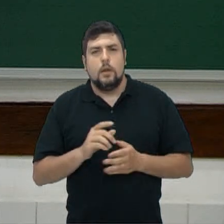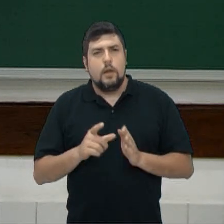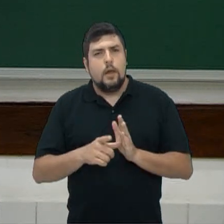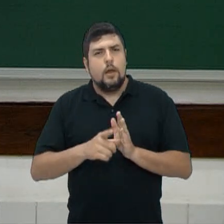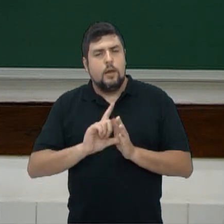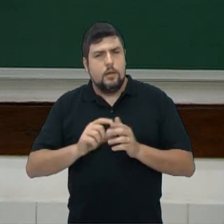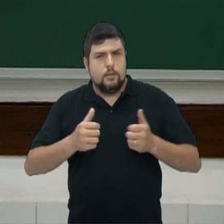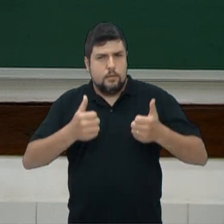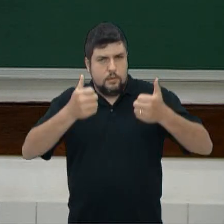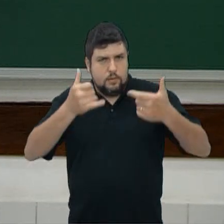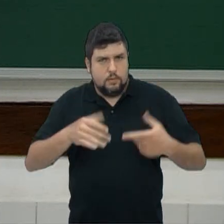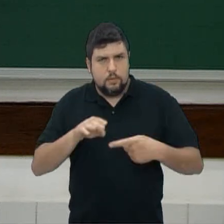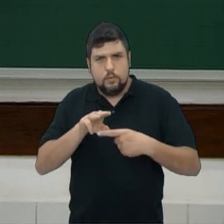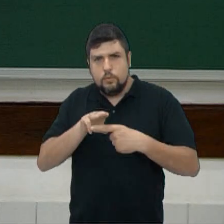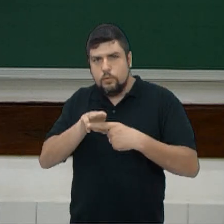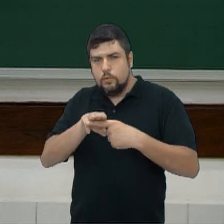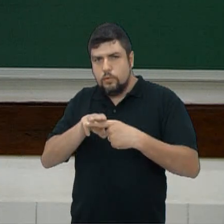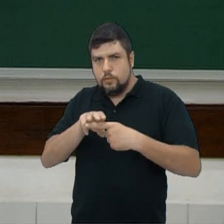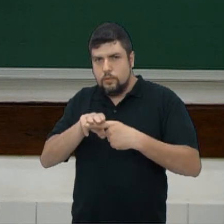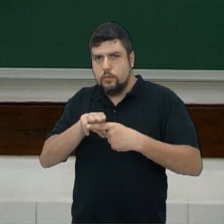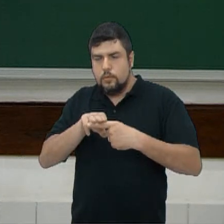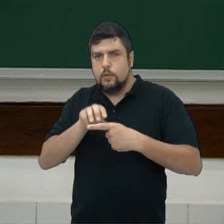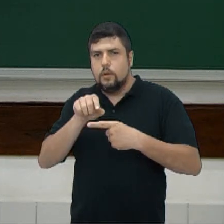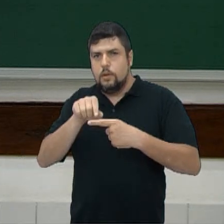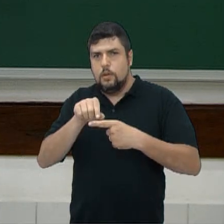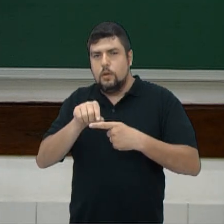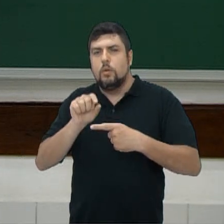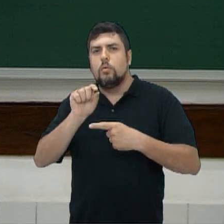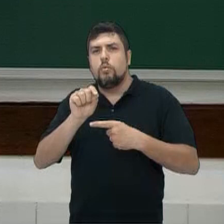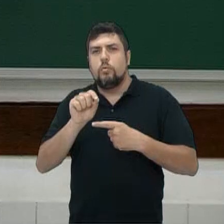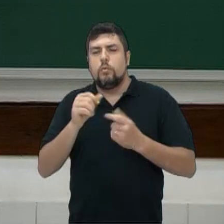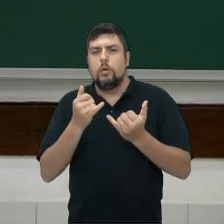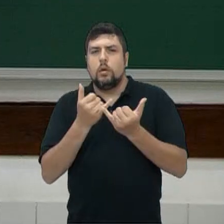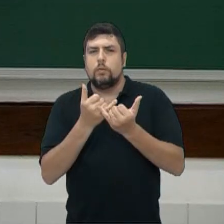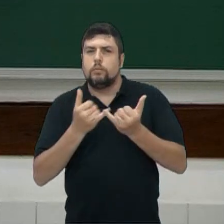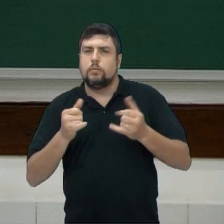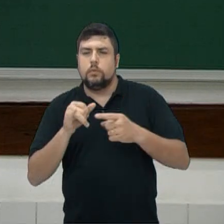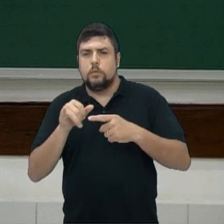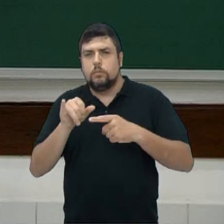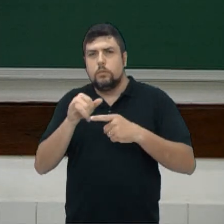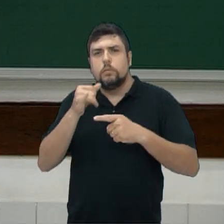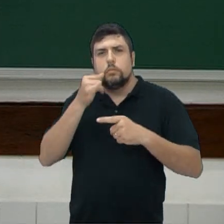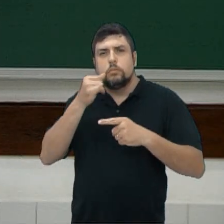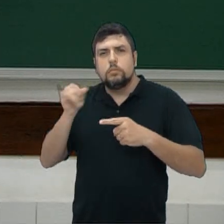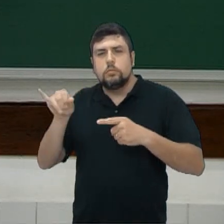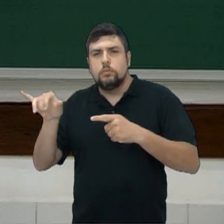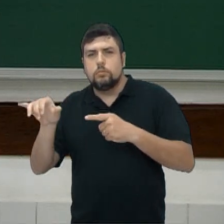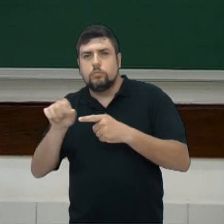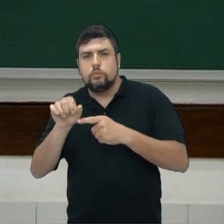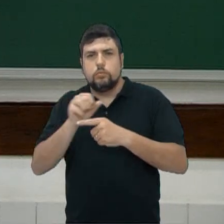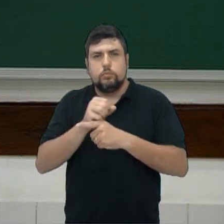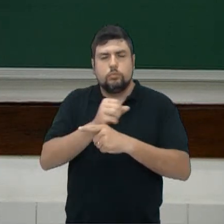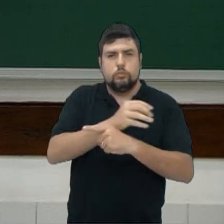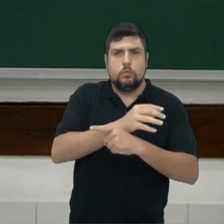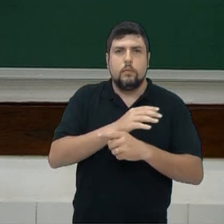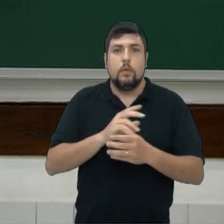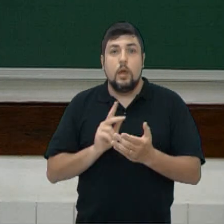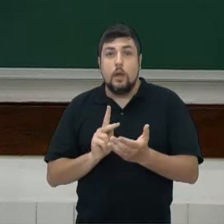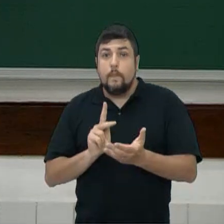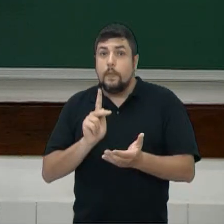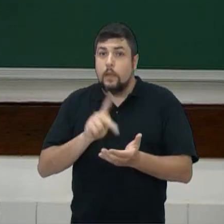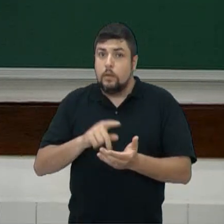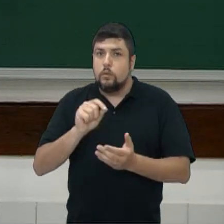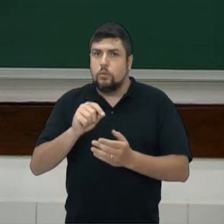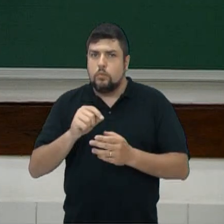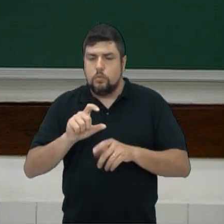falado do caso dos resistores, né, que era semicondutor. No caso, os transistores, né, que são os